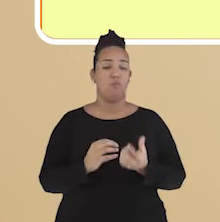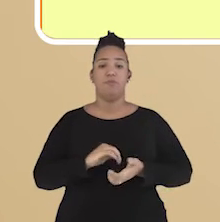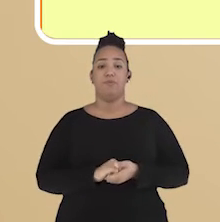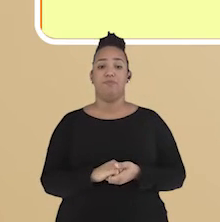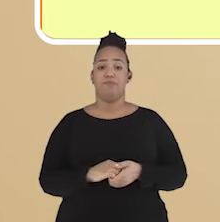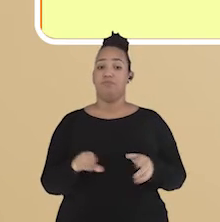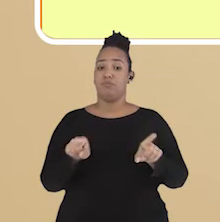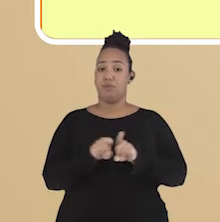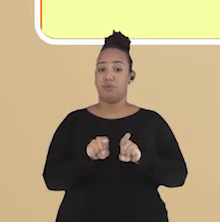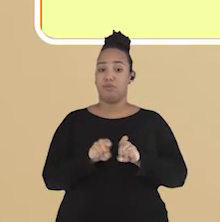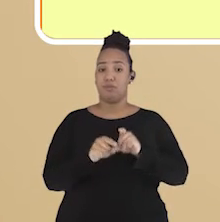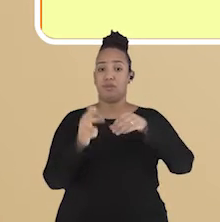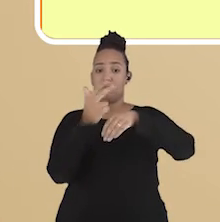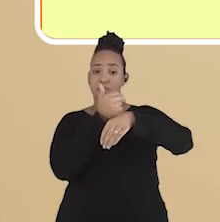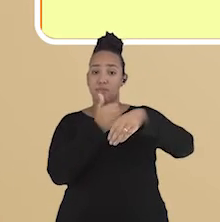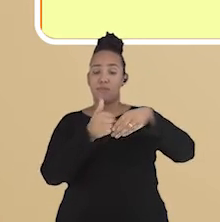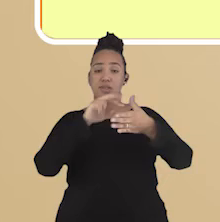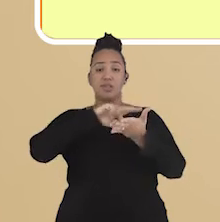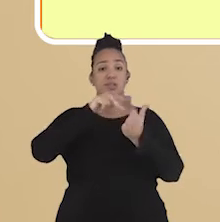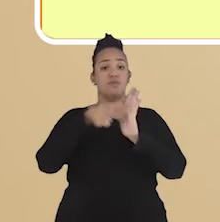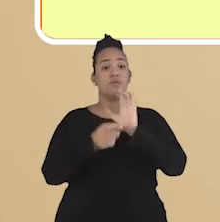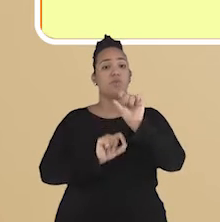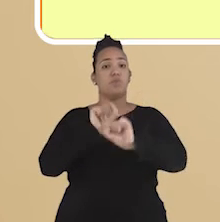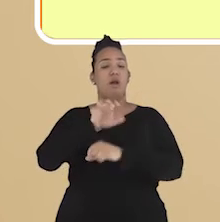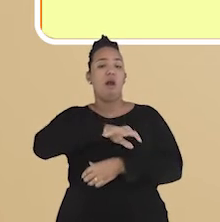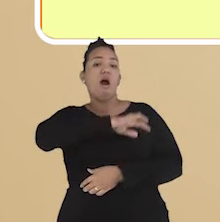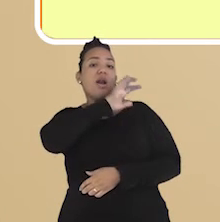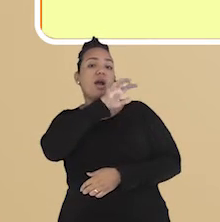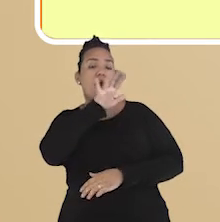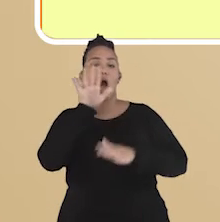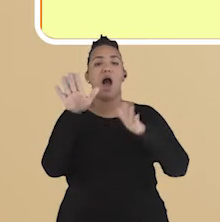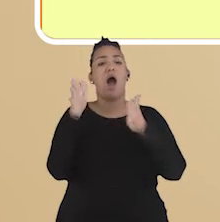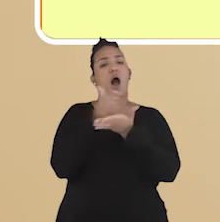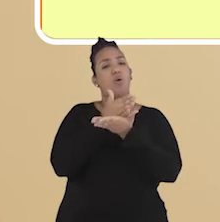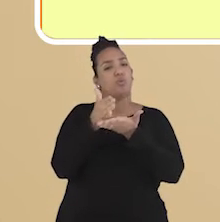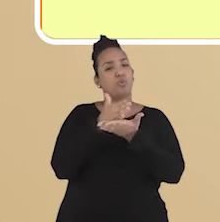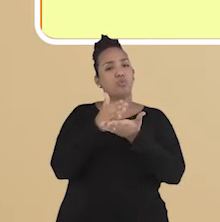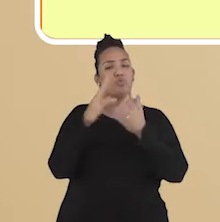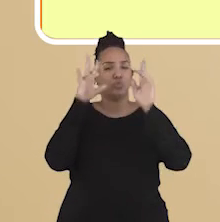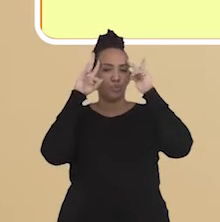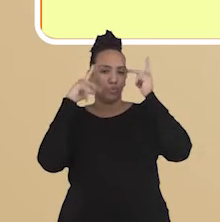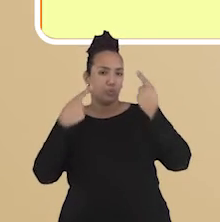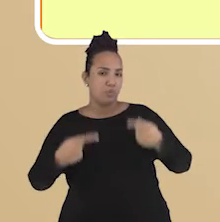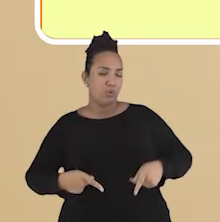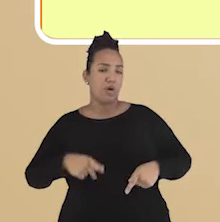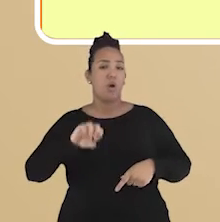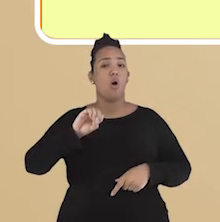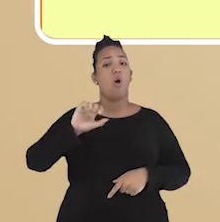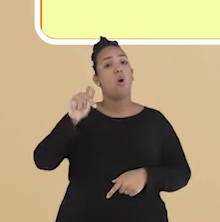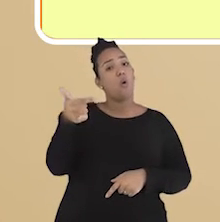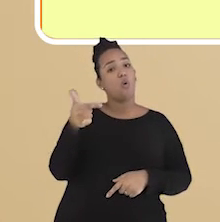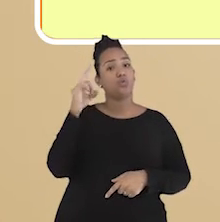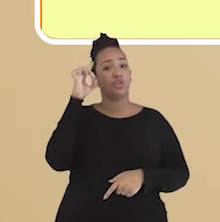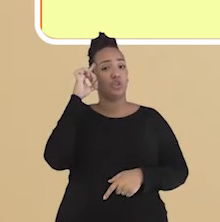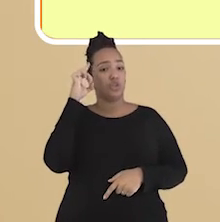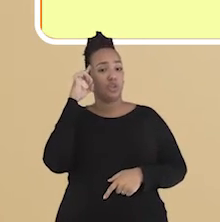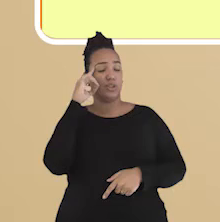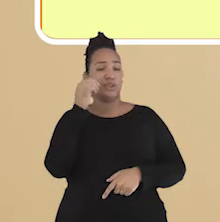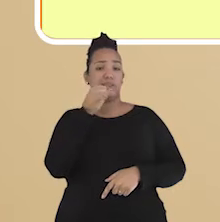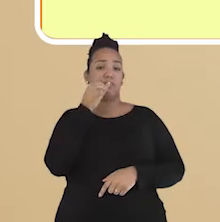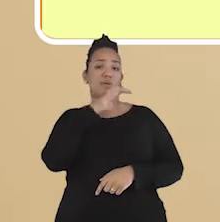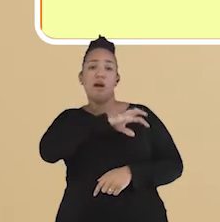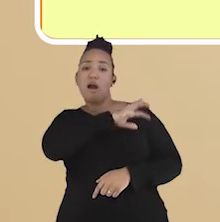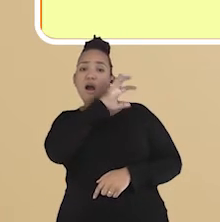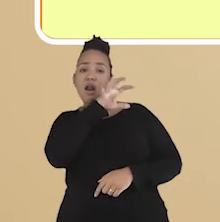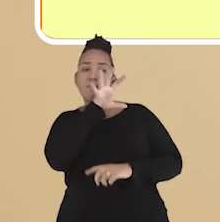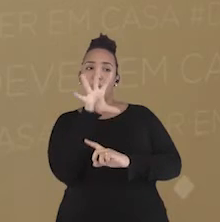das pinturas representavam animais. Alguns eram figuras humanas, outras representavam atividades do dia a dia, como a caça, por